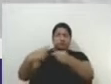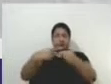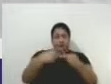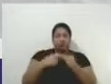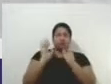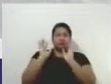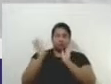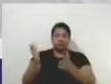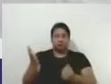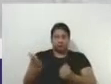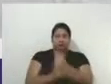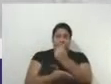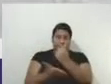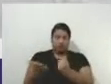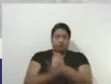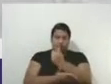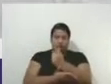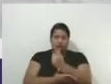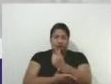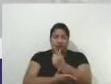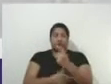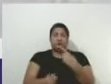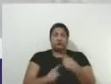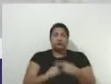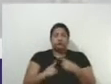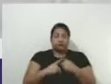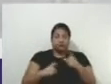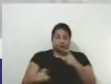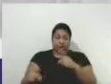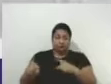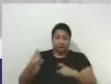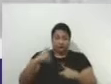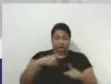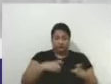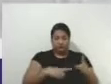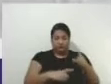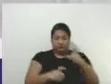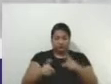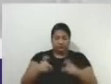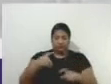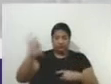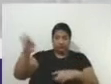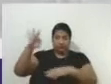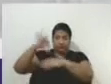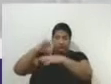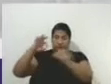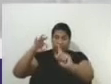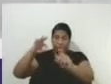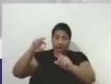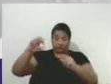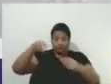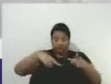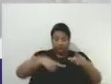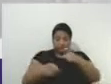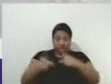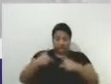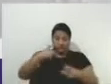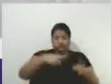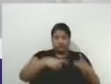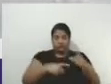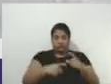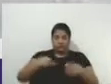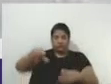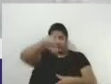biológico, que combate diretamente as larvas do mosquito Aedes aegypti. E aí, com